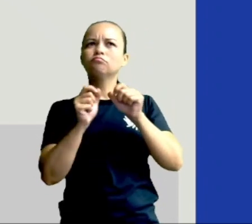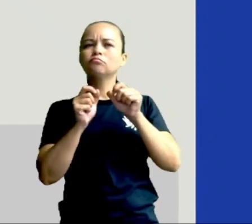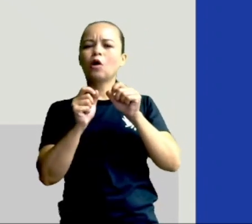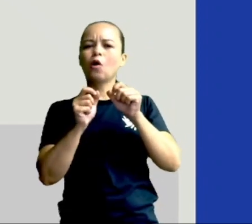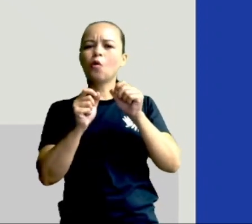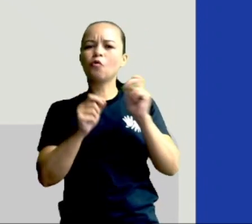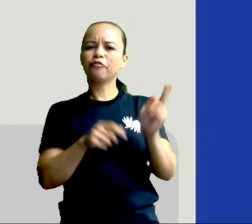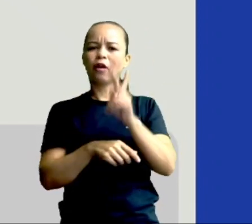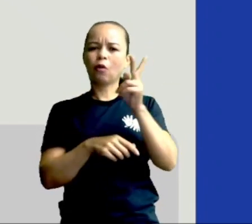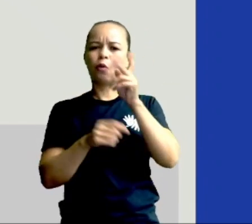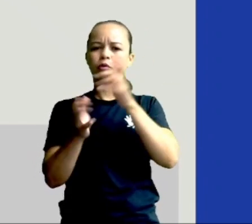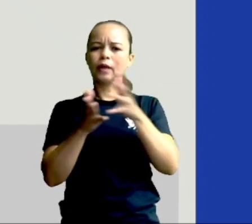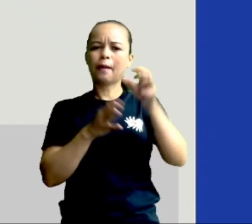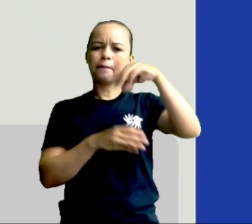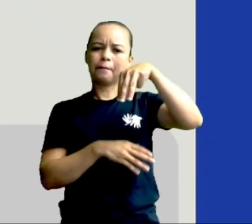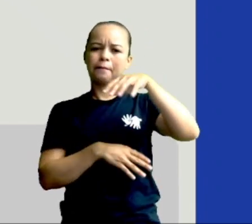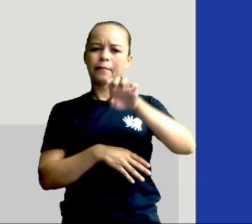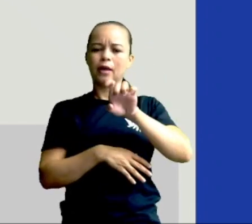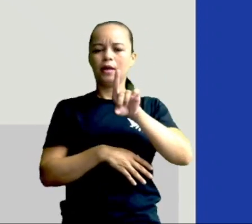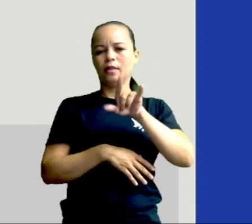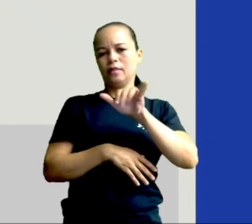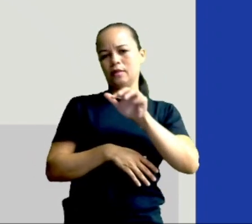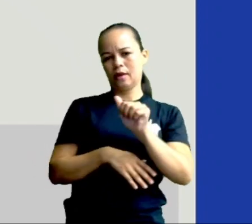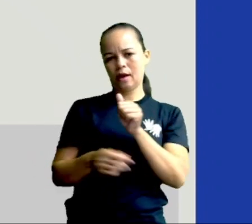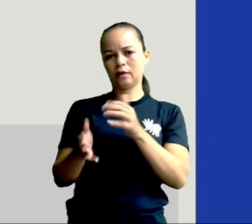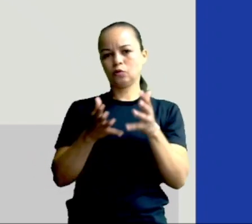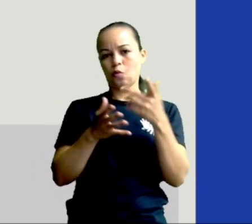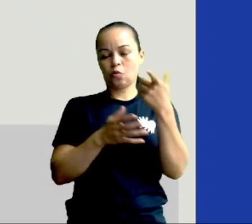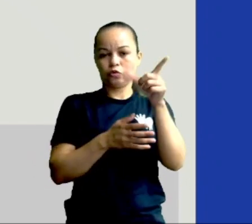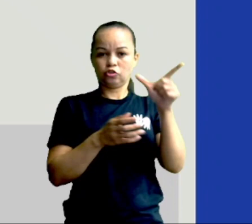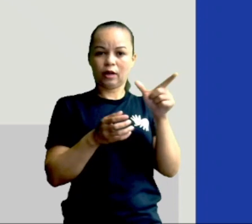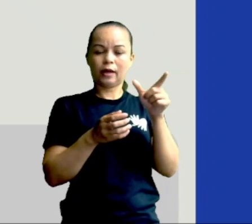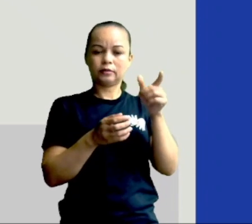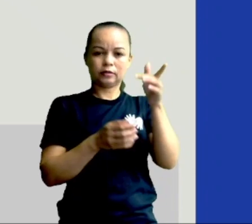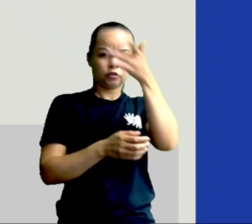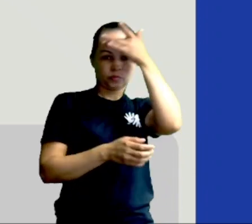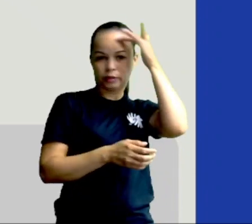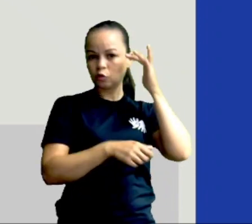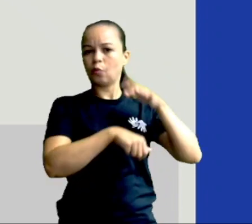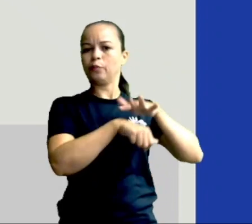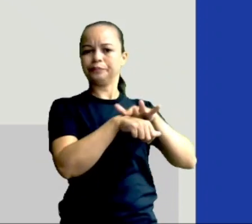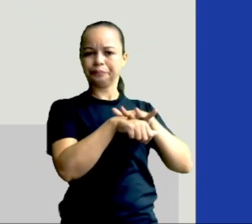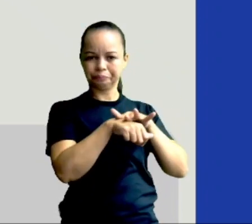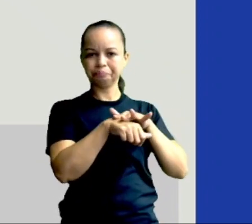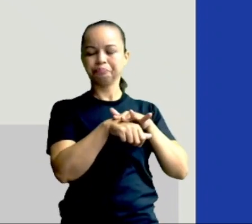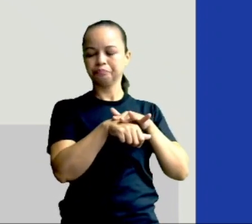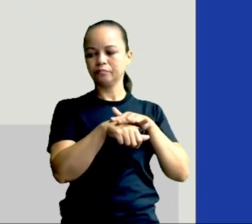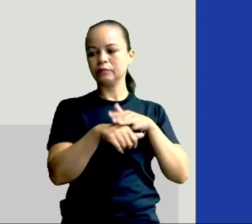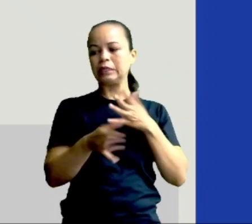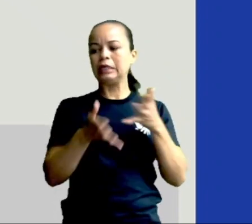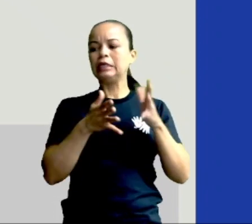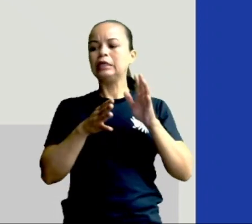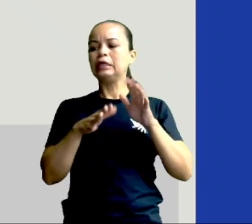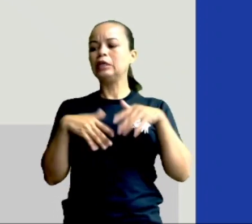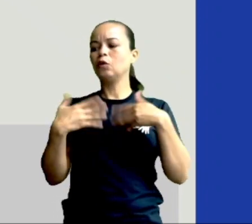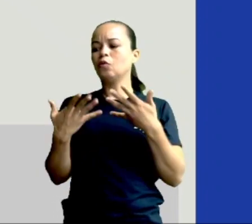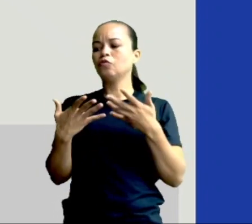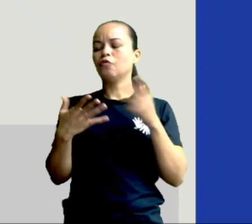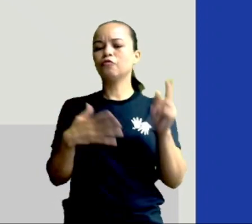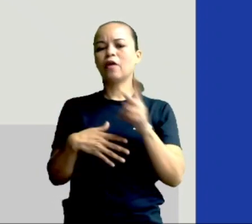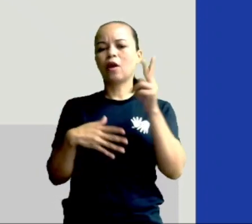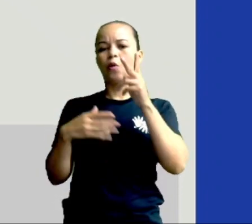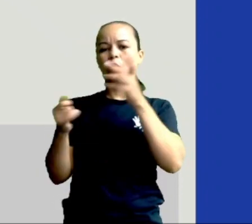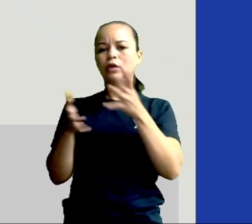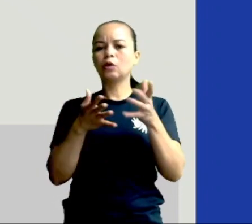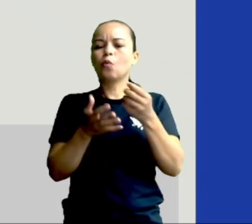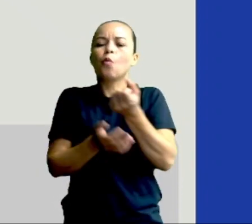da média dos casos notificados e confirmados? E se há valores repetidos, quantos e quais são? E